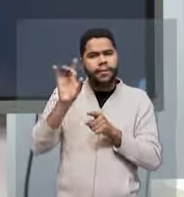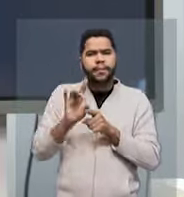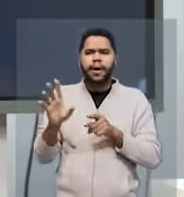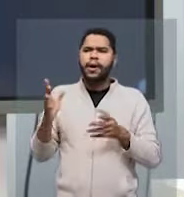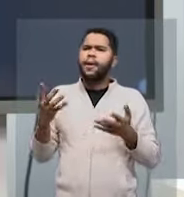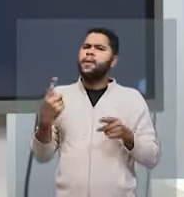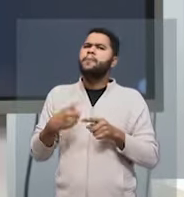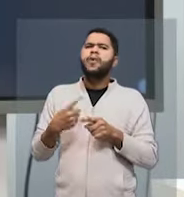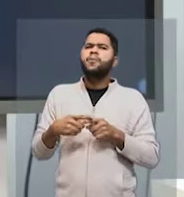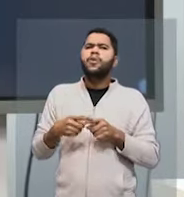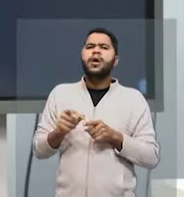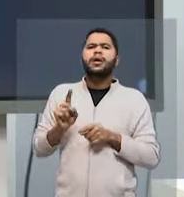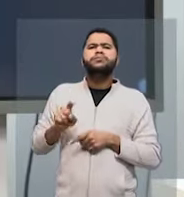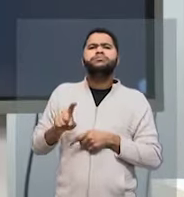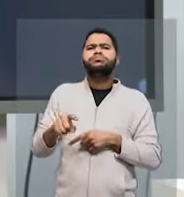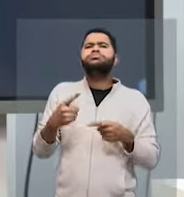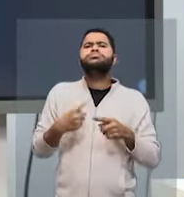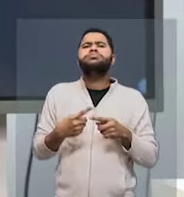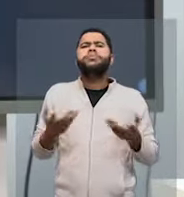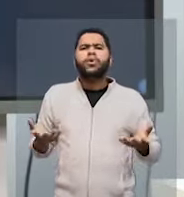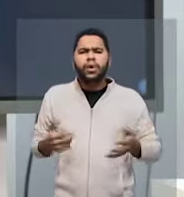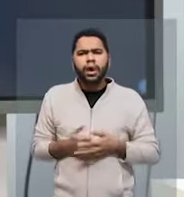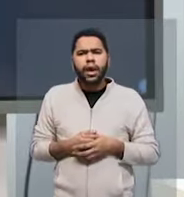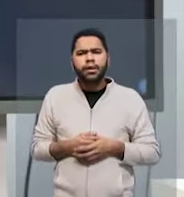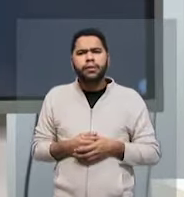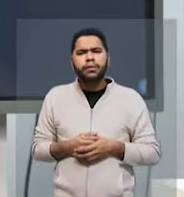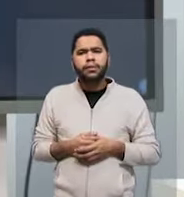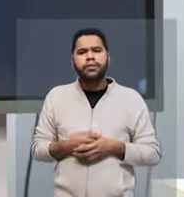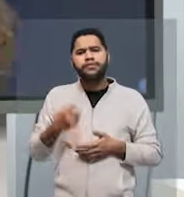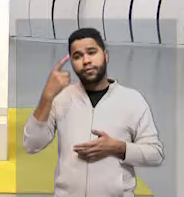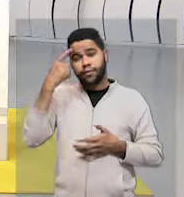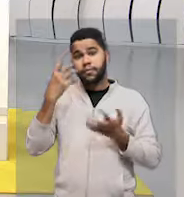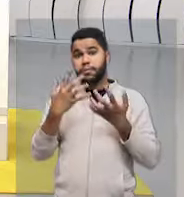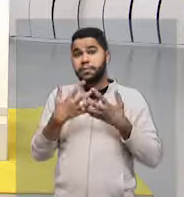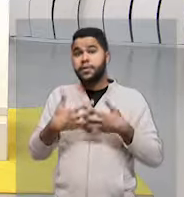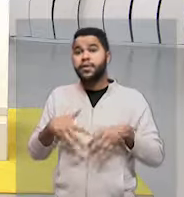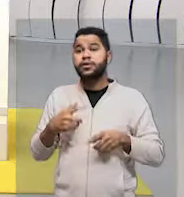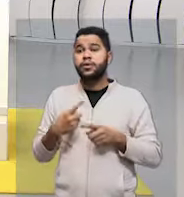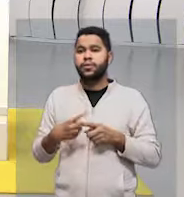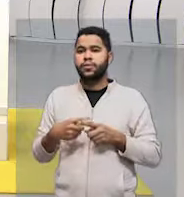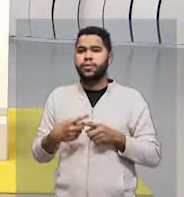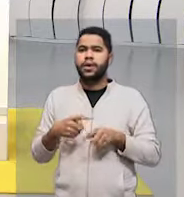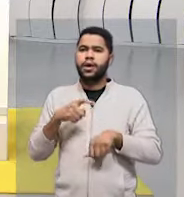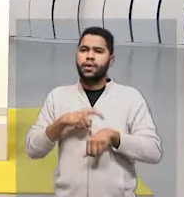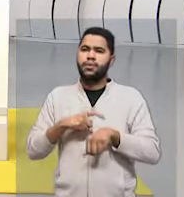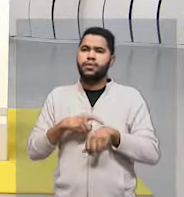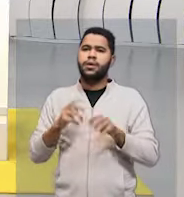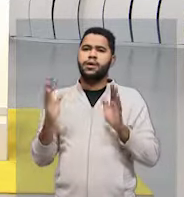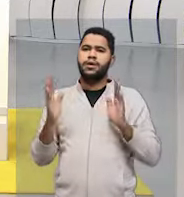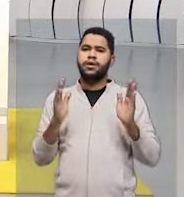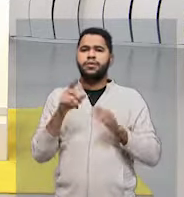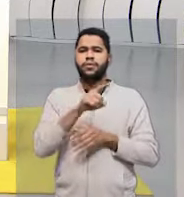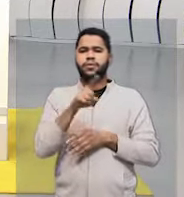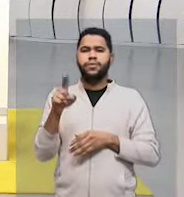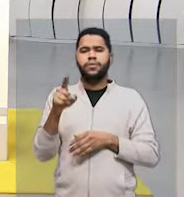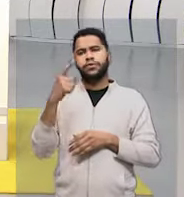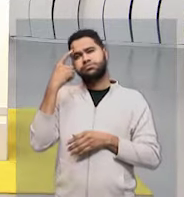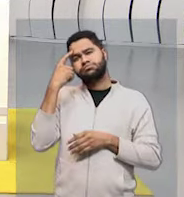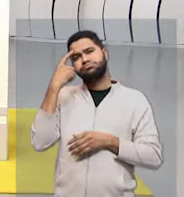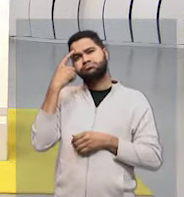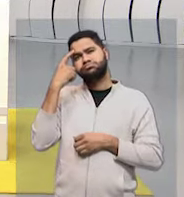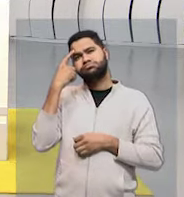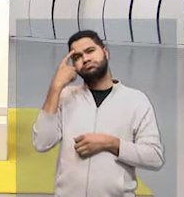que tanto espermatozoide? Por que tanto? Vamos pensar por quê? Vou dar um tempinho aí para vocês